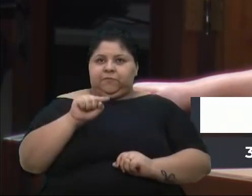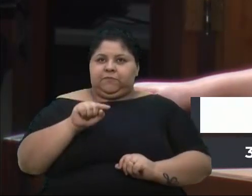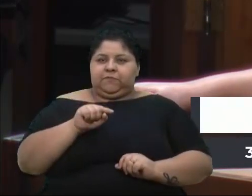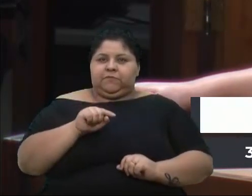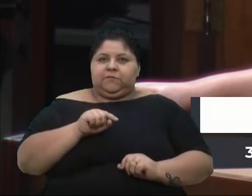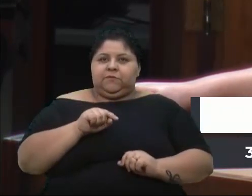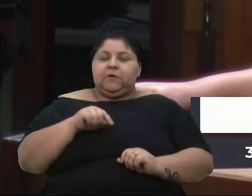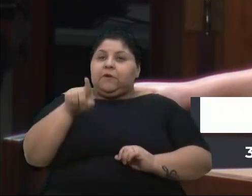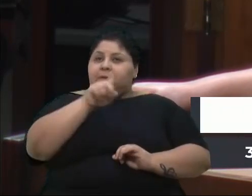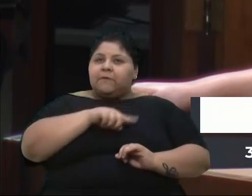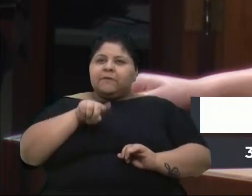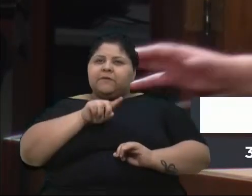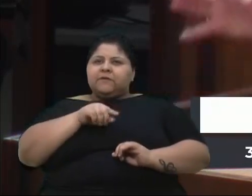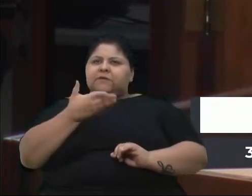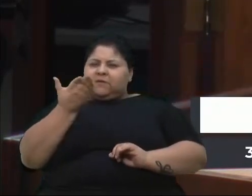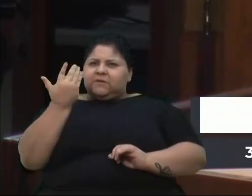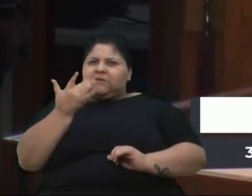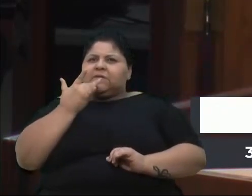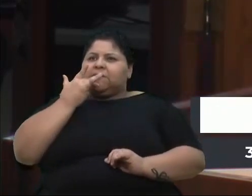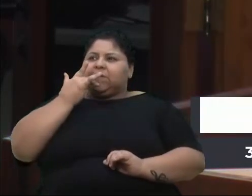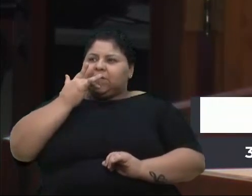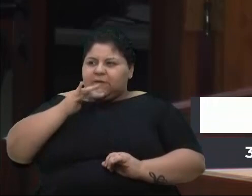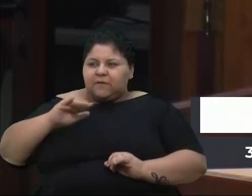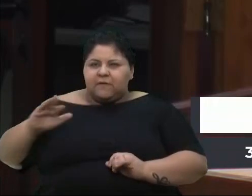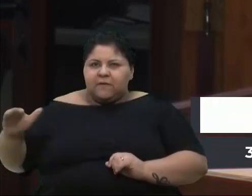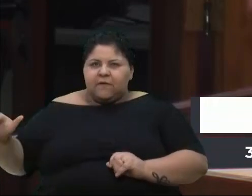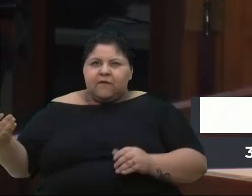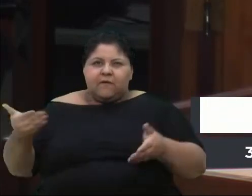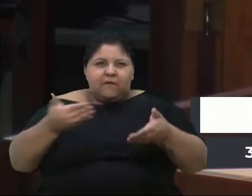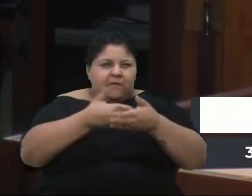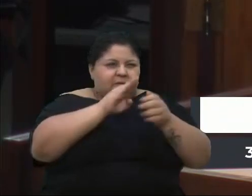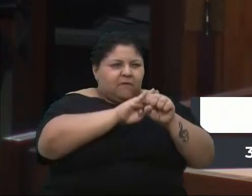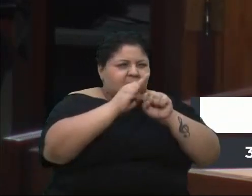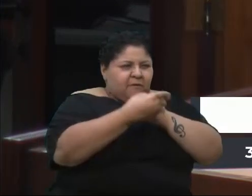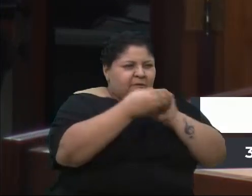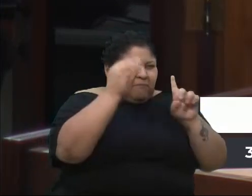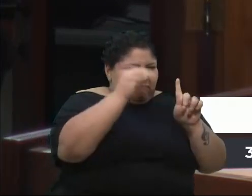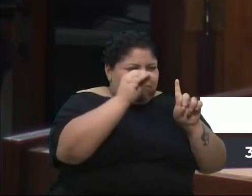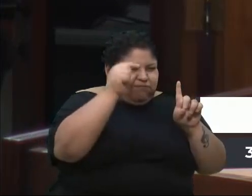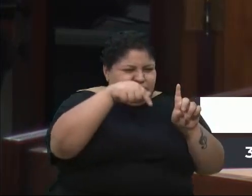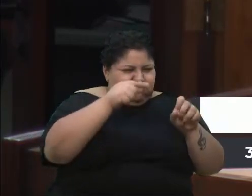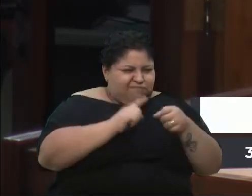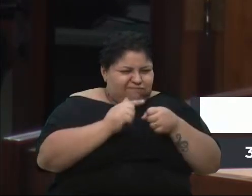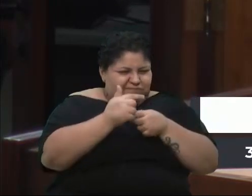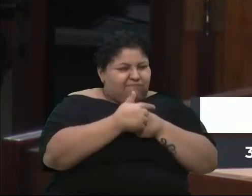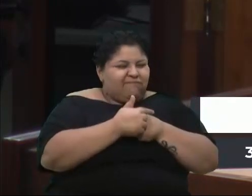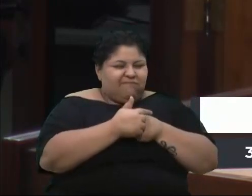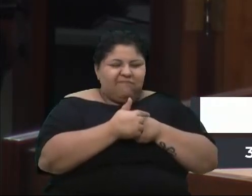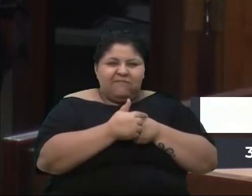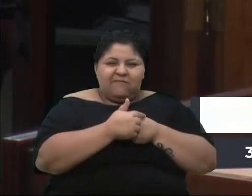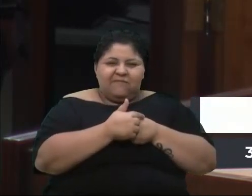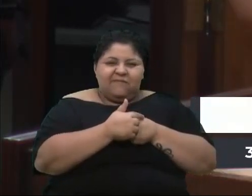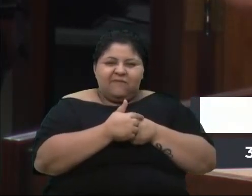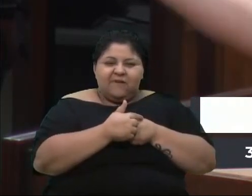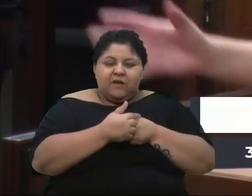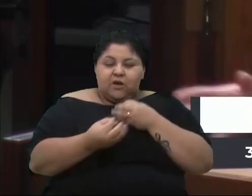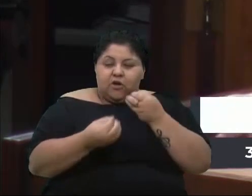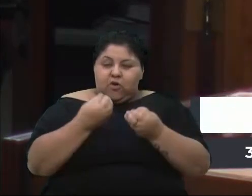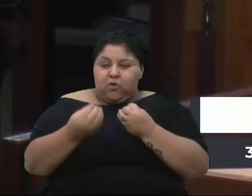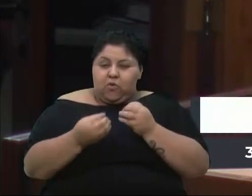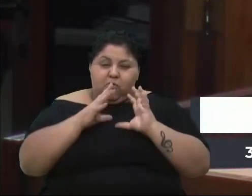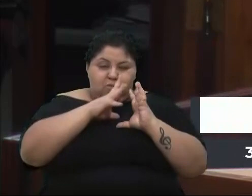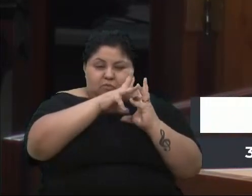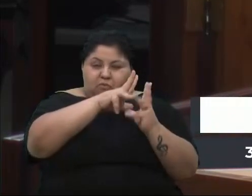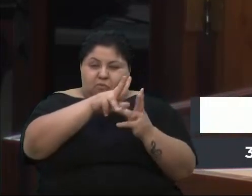para todas aquelas crianças que vinham de um bairro carente da nossa cidade e que era como se o mundo